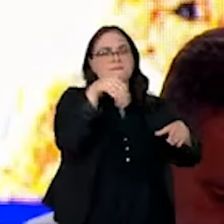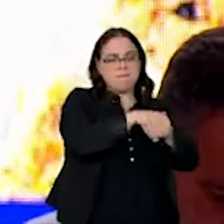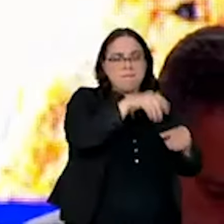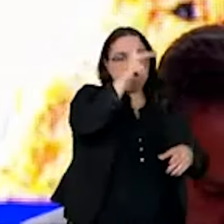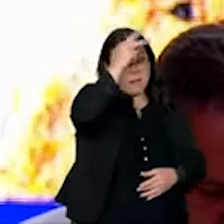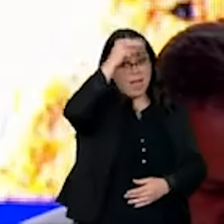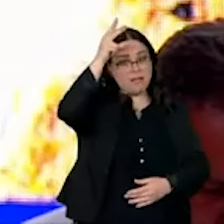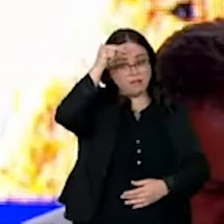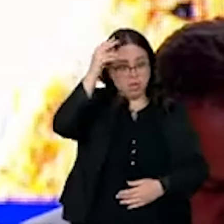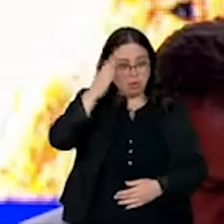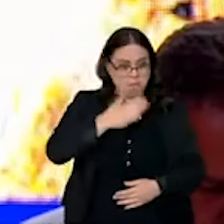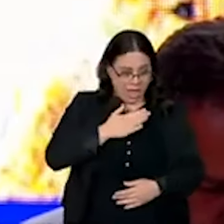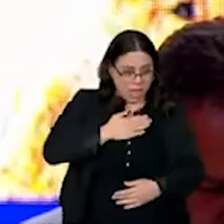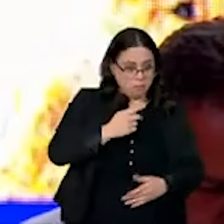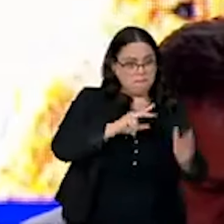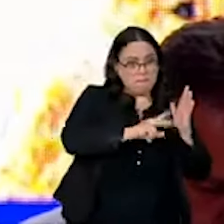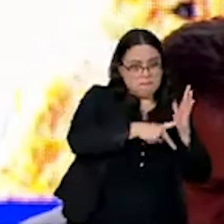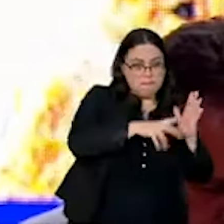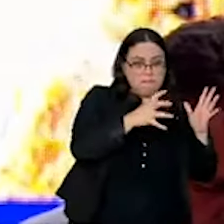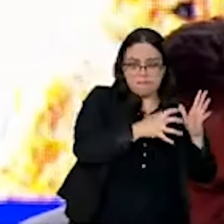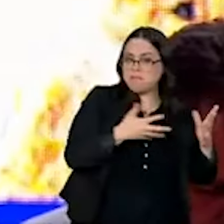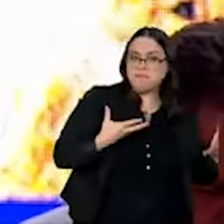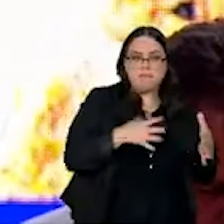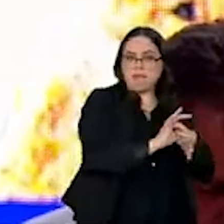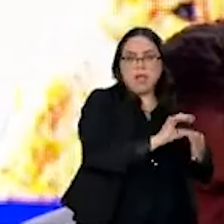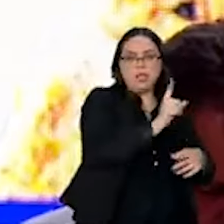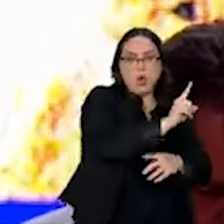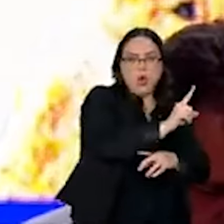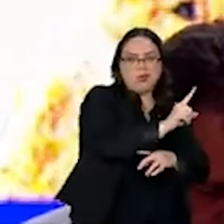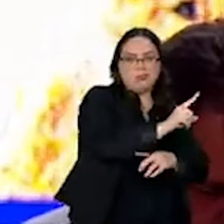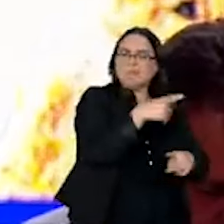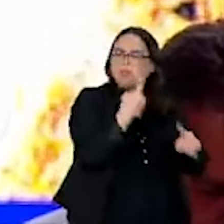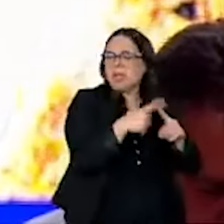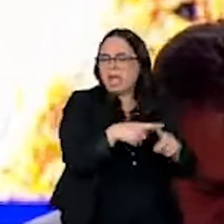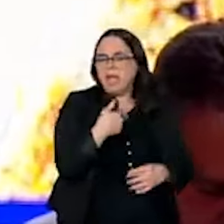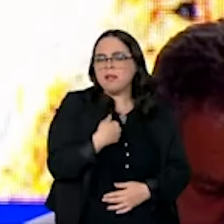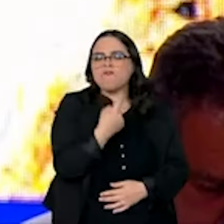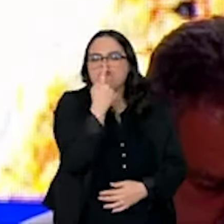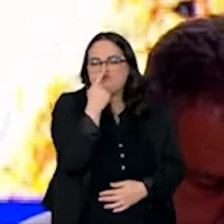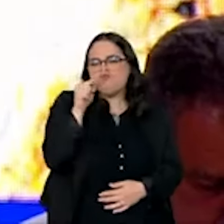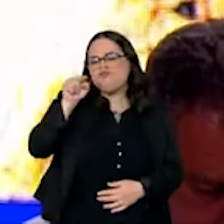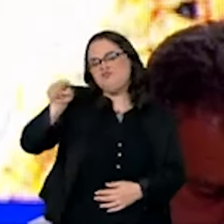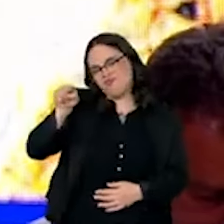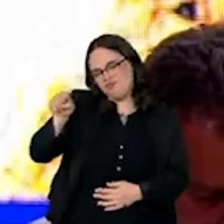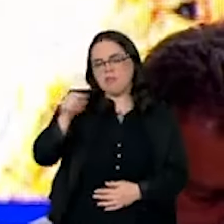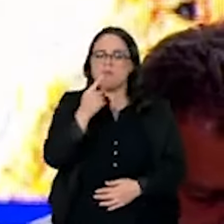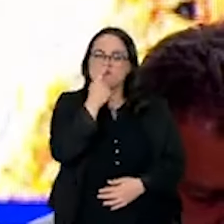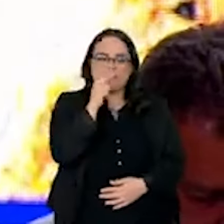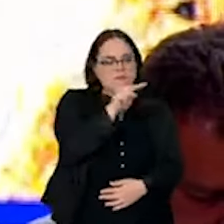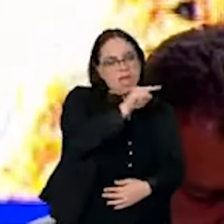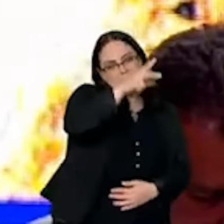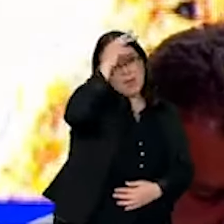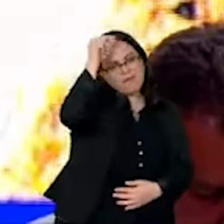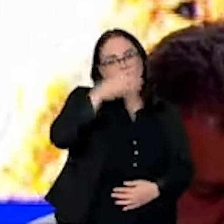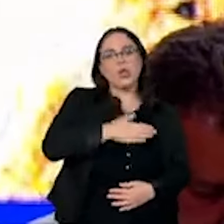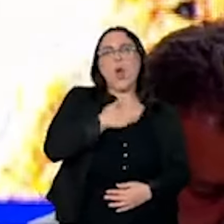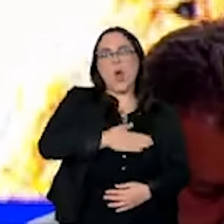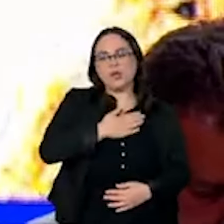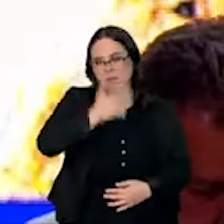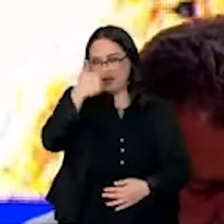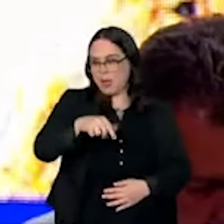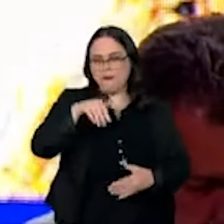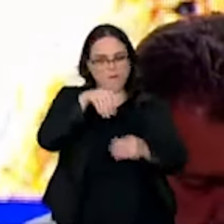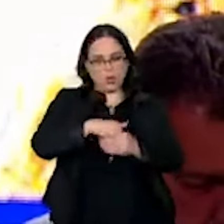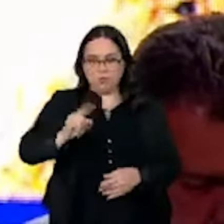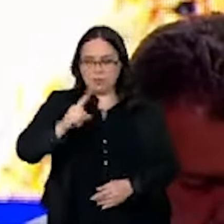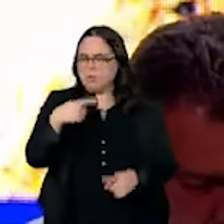partido não foi premiado. E eu fiz isso não porque eu gosto mais do prefeito, sabe, que não votou em mim. Eu